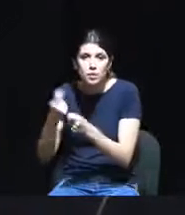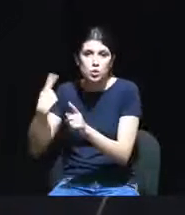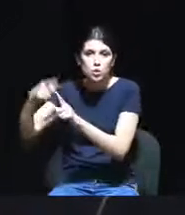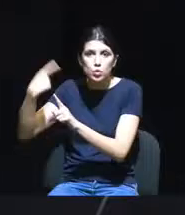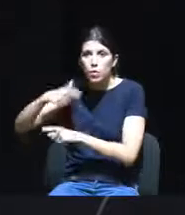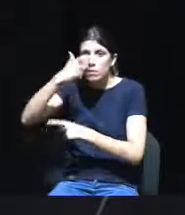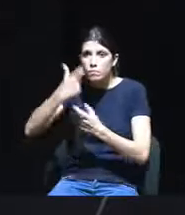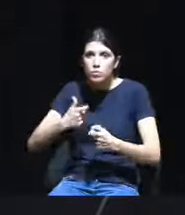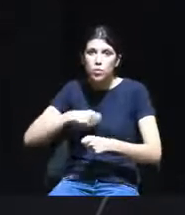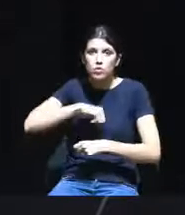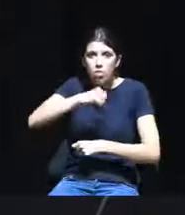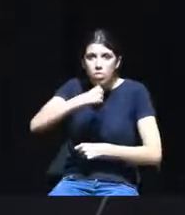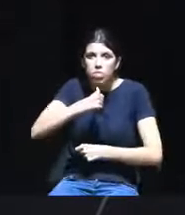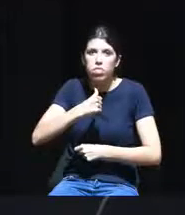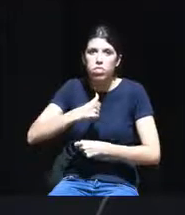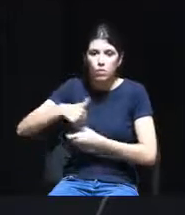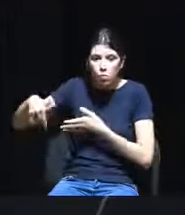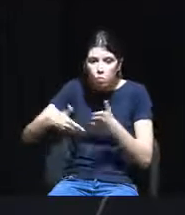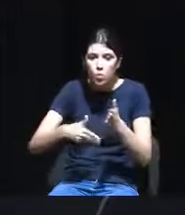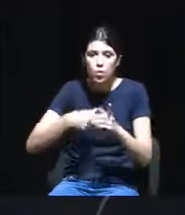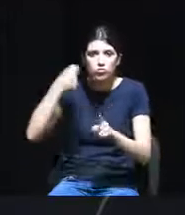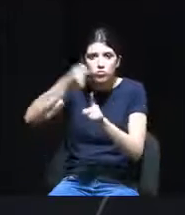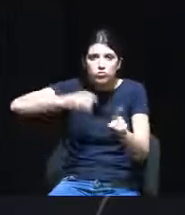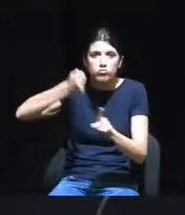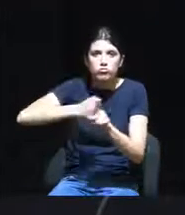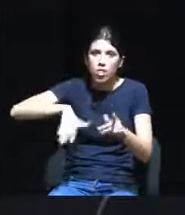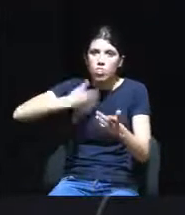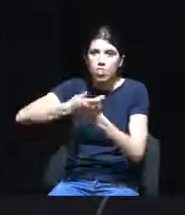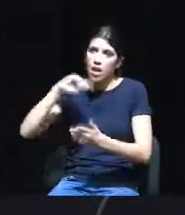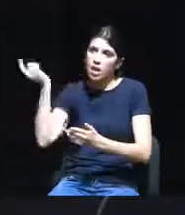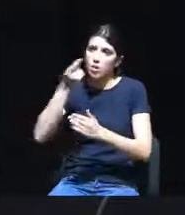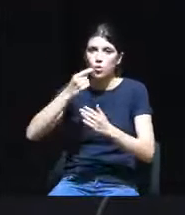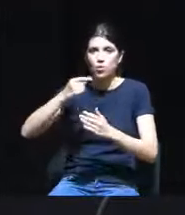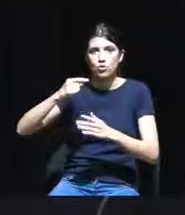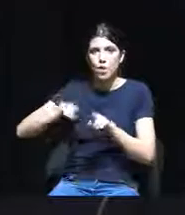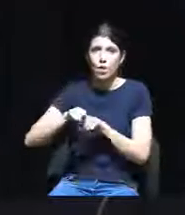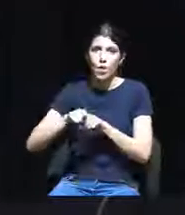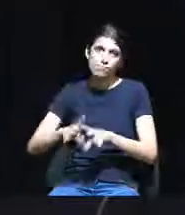têm arduamente construído este caminho que nos leva a todos mais longe. Muito obrigada.